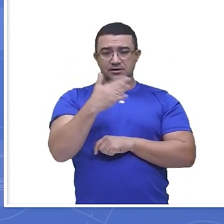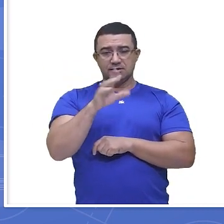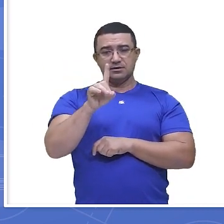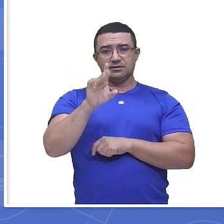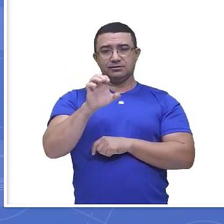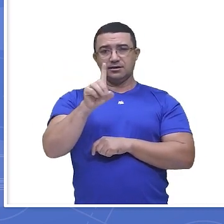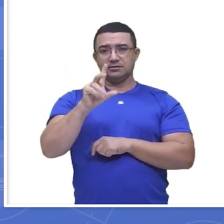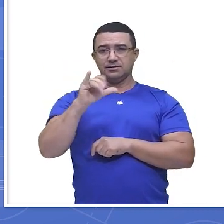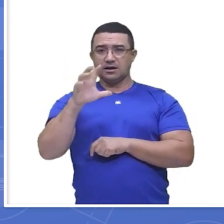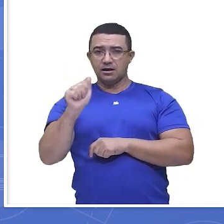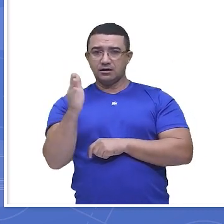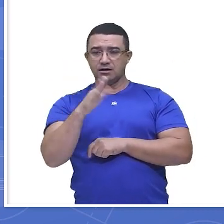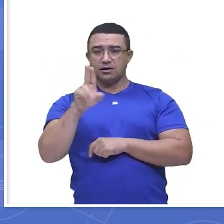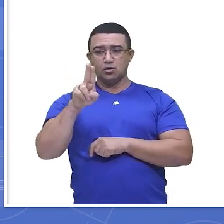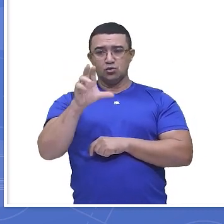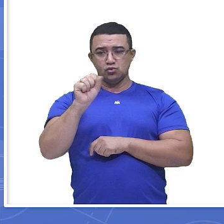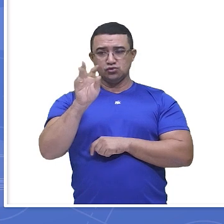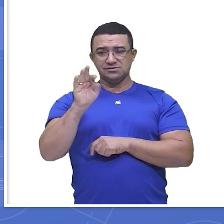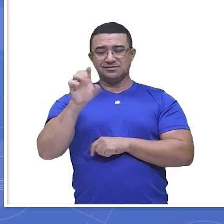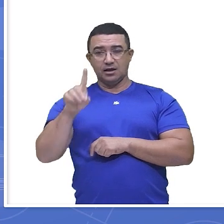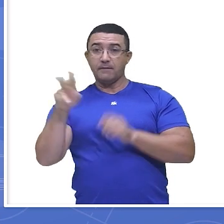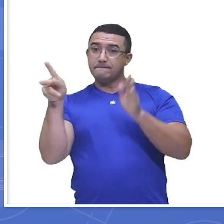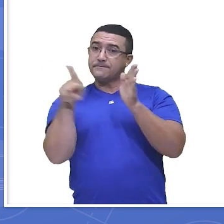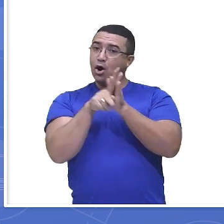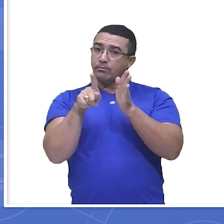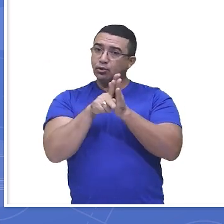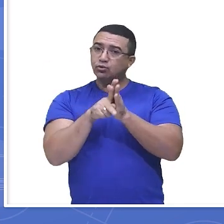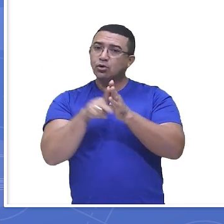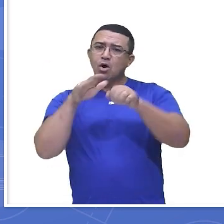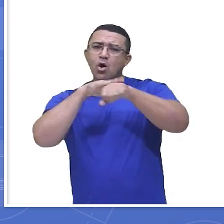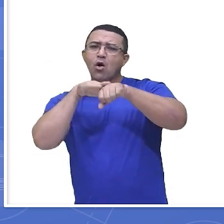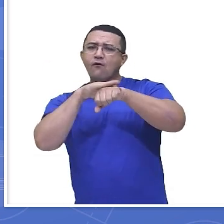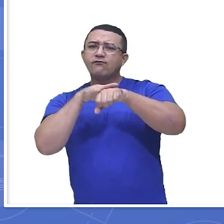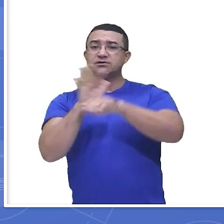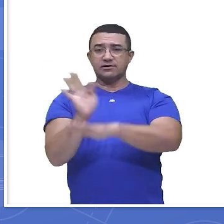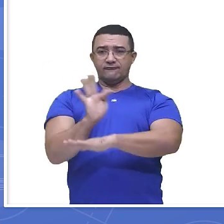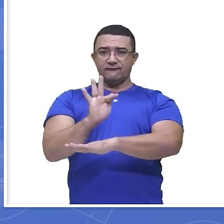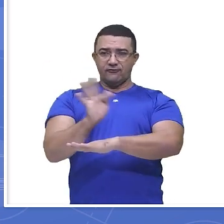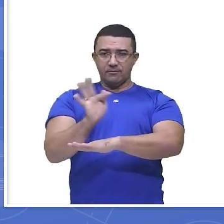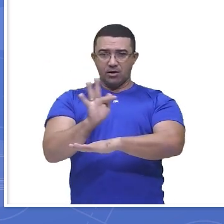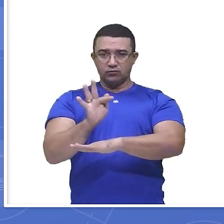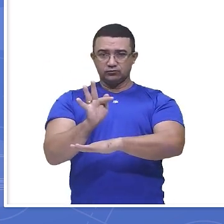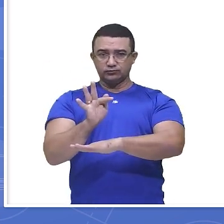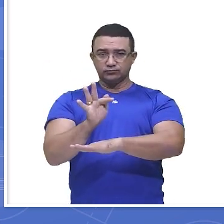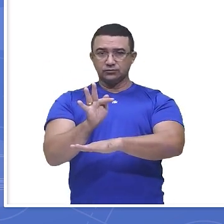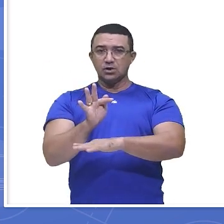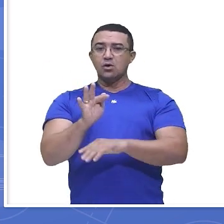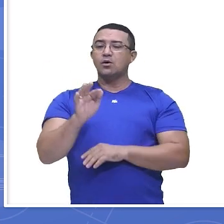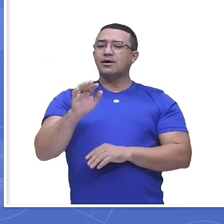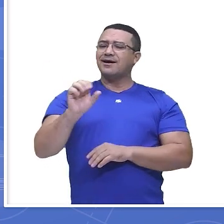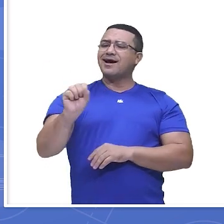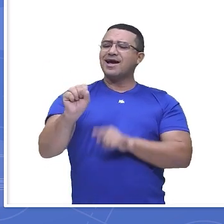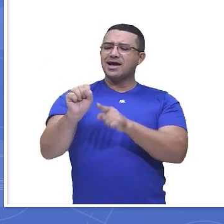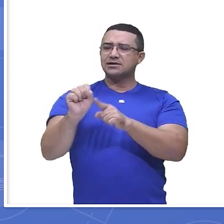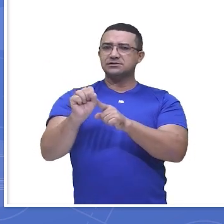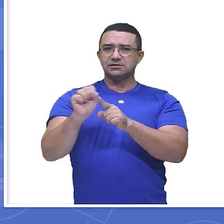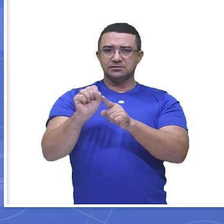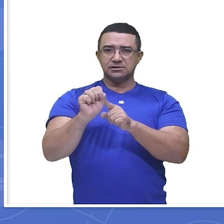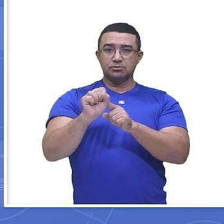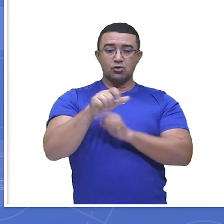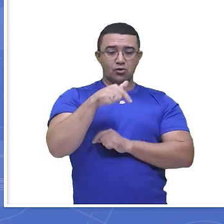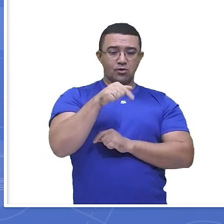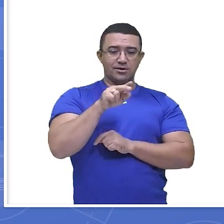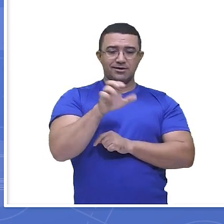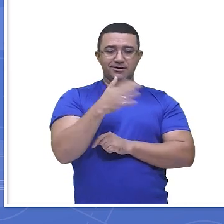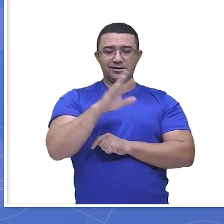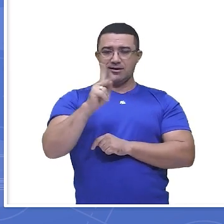informal, né? Que haces? Simplesmente isso. O S já dá a ideia que é o tu, a informalidade. A que te dedicas?